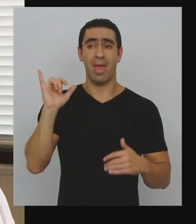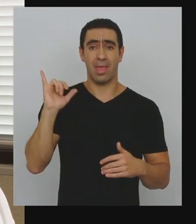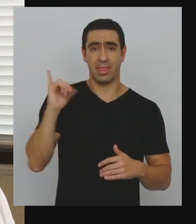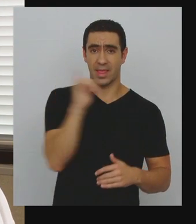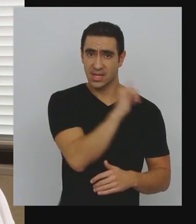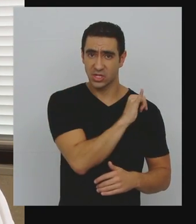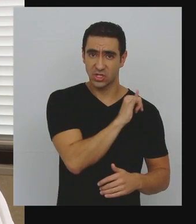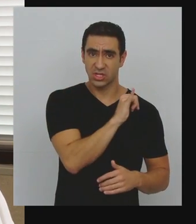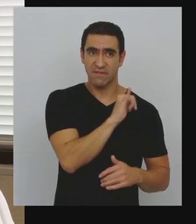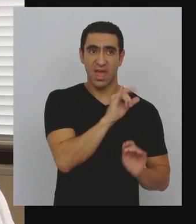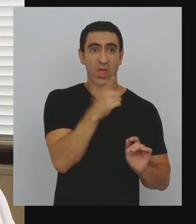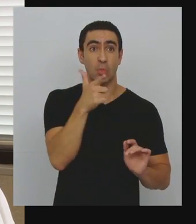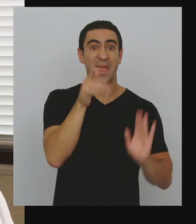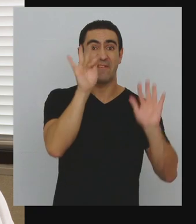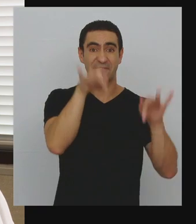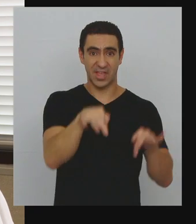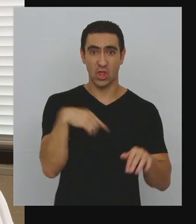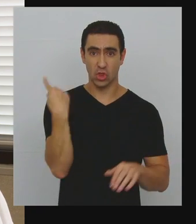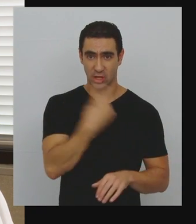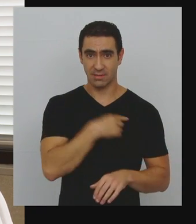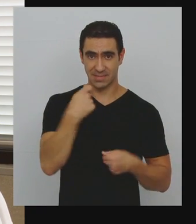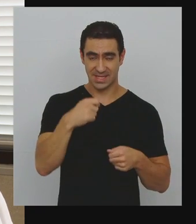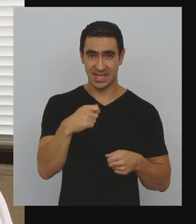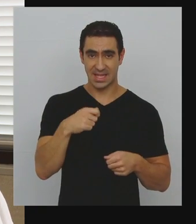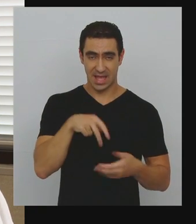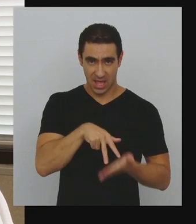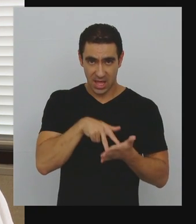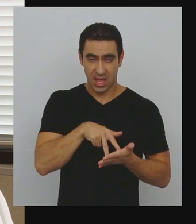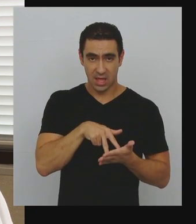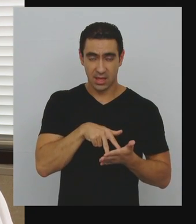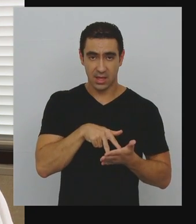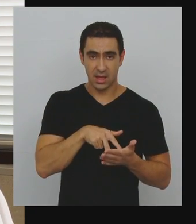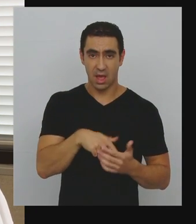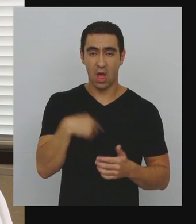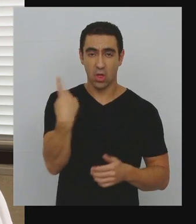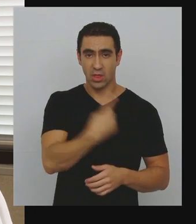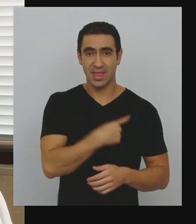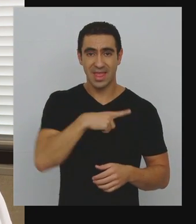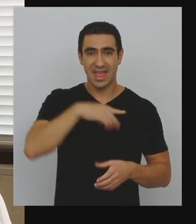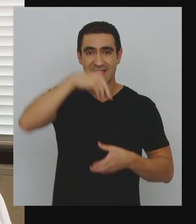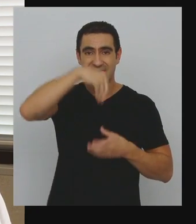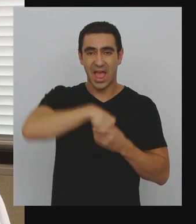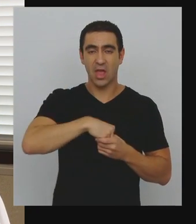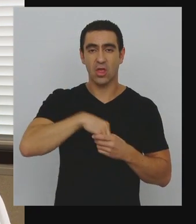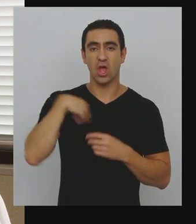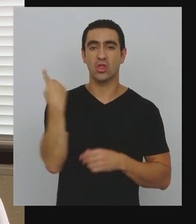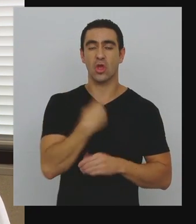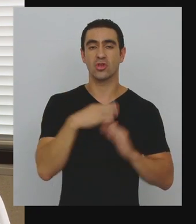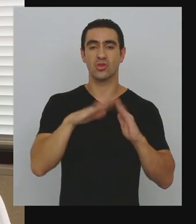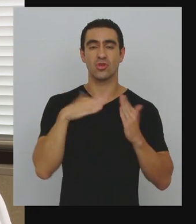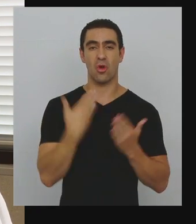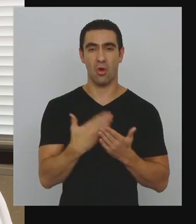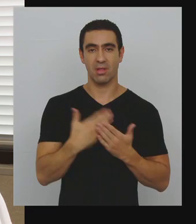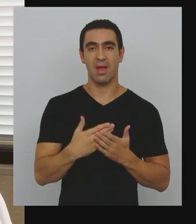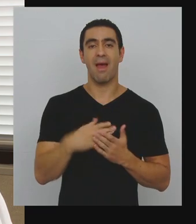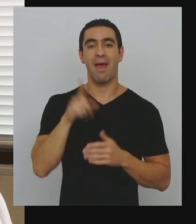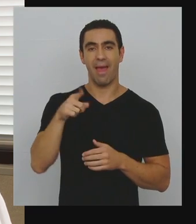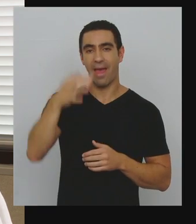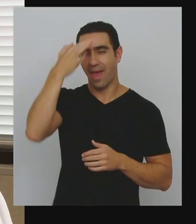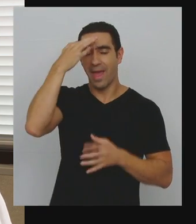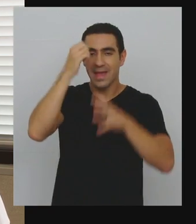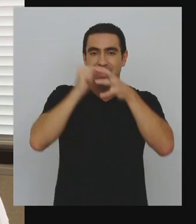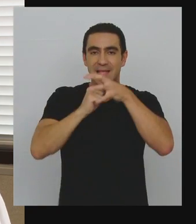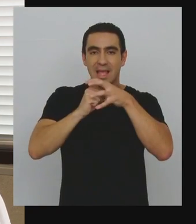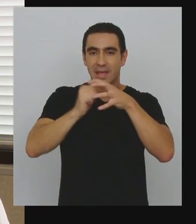a energia inesgotável que a gente precisa para ter sustentabilidade, a gente tem lá dentro das nossas escolas, que são